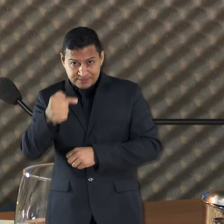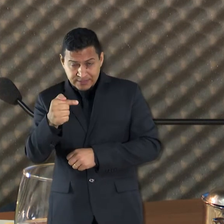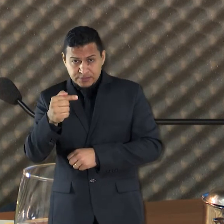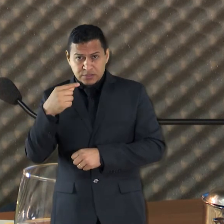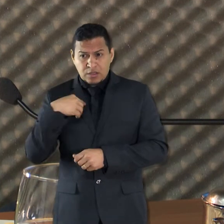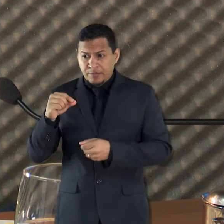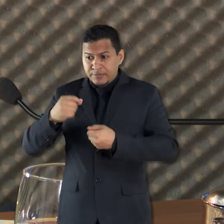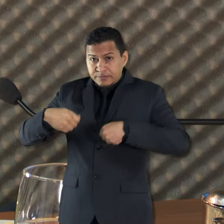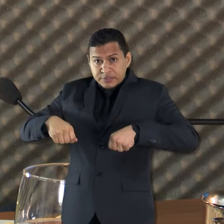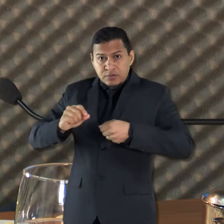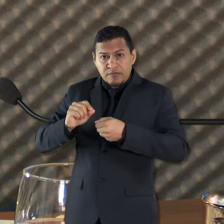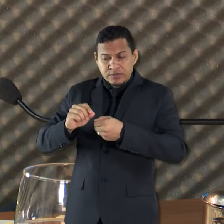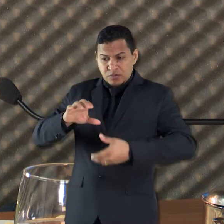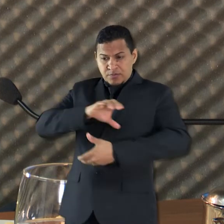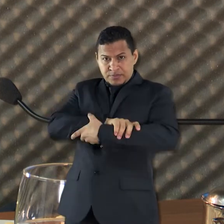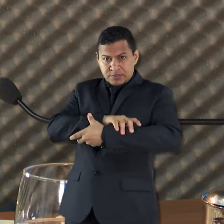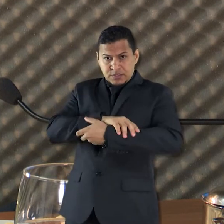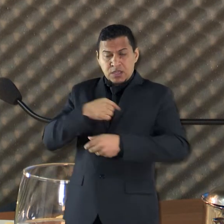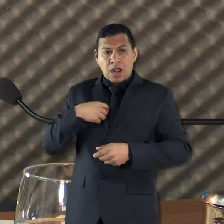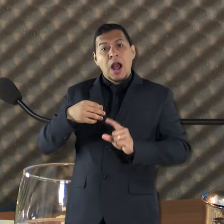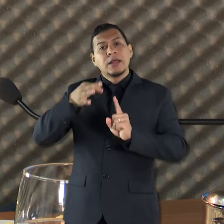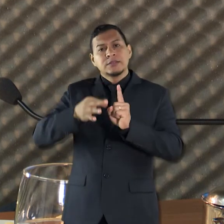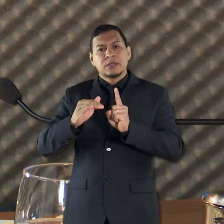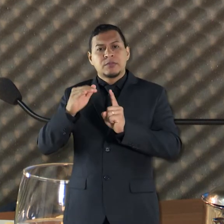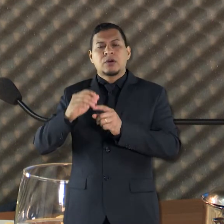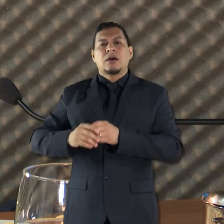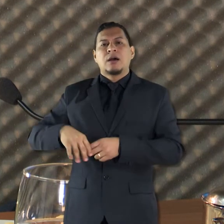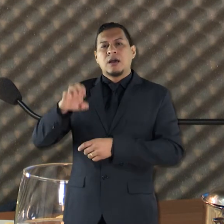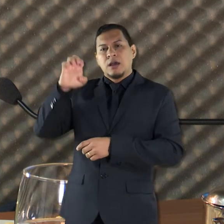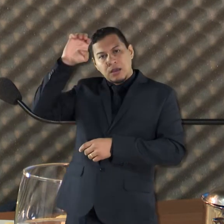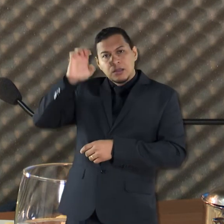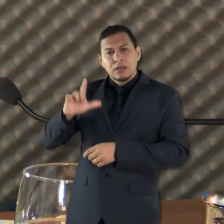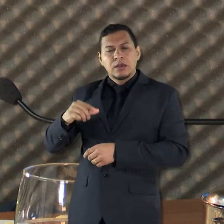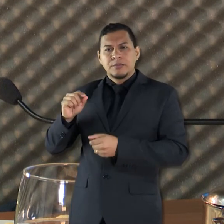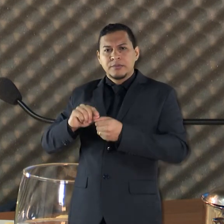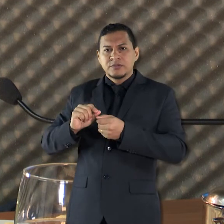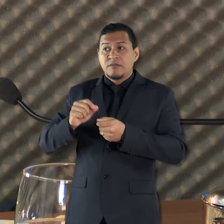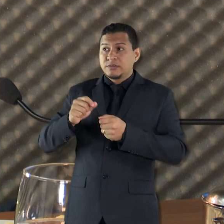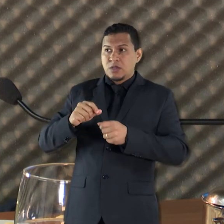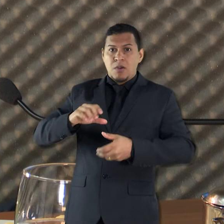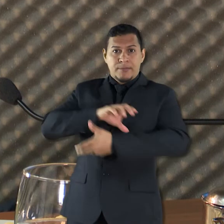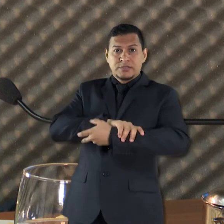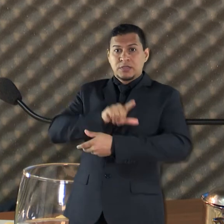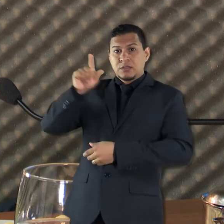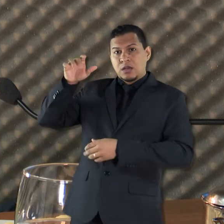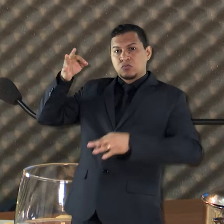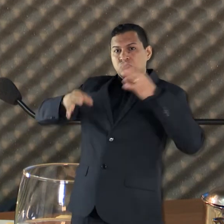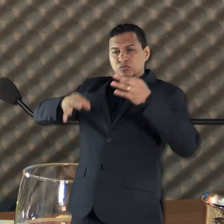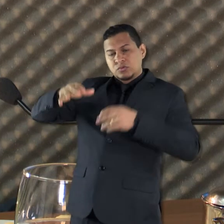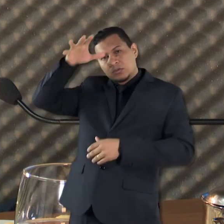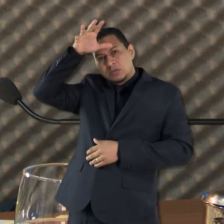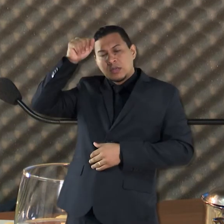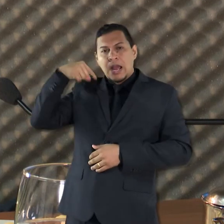um convênio, a presidente na época, a desembargadora Elaine, ela abarcou a ideia, montou um convênio com o Tribunal do Amazonas para atender essa população. Porque metade está